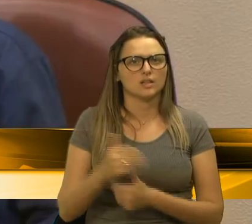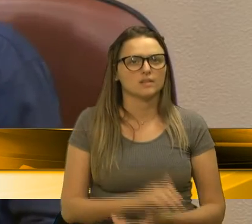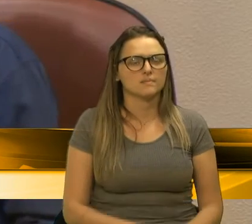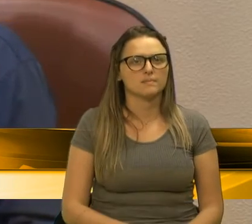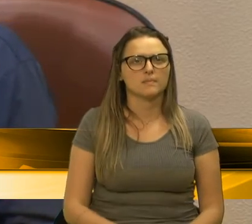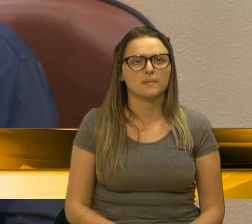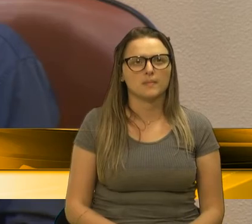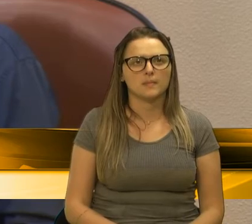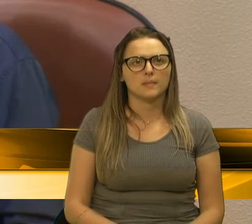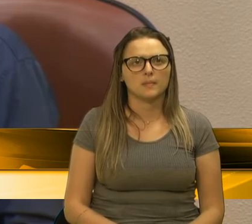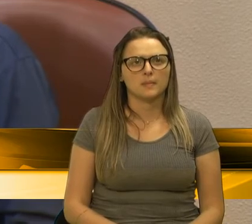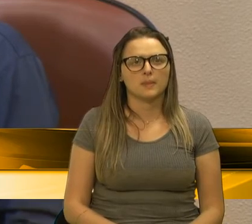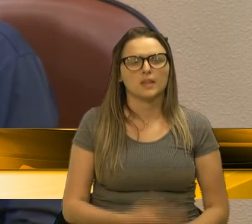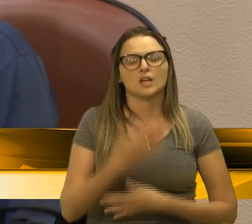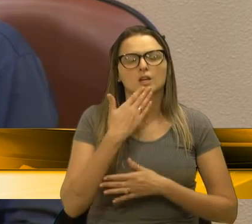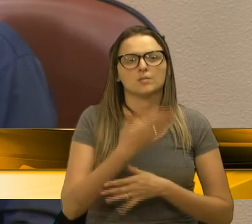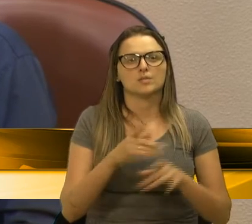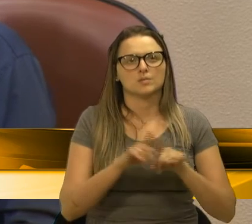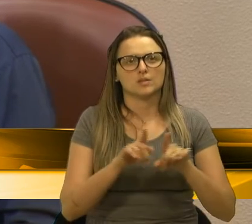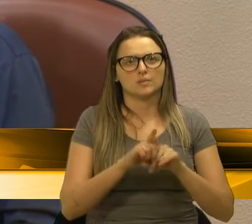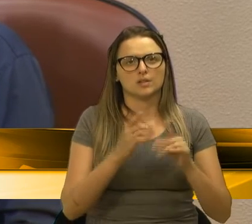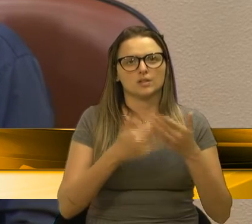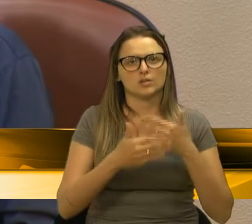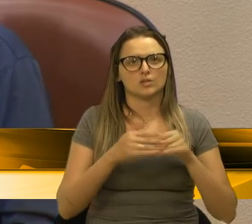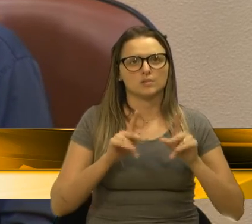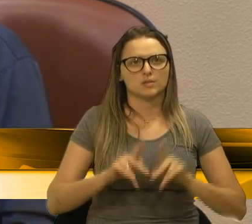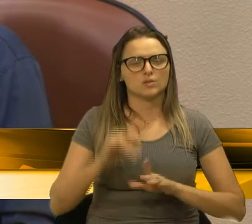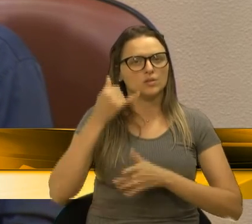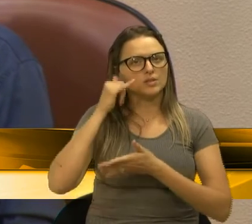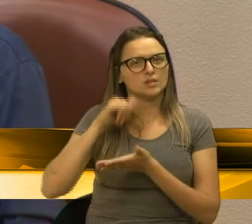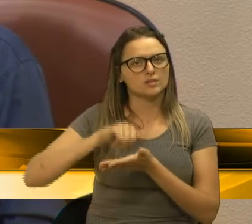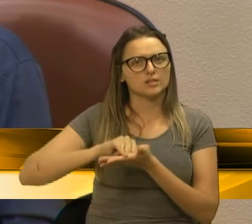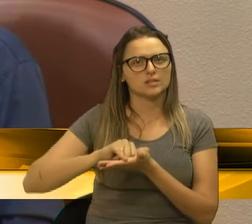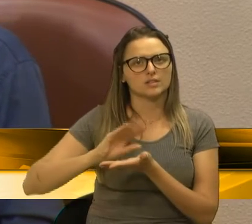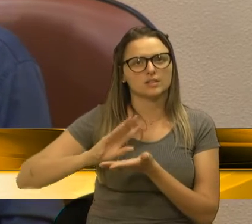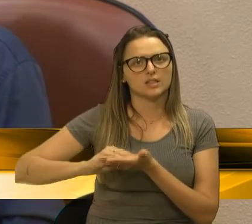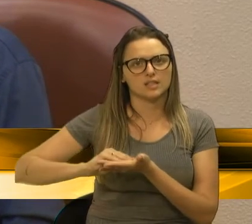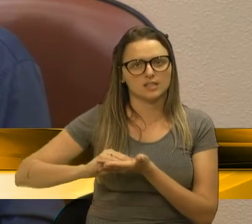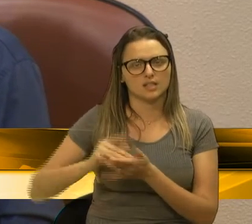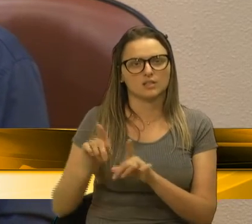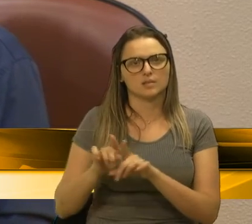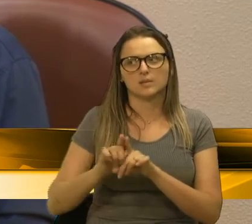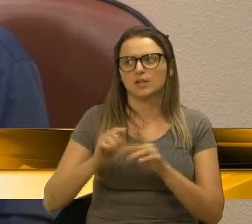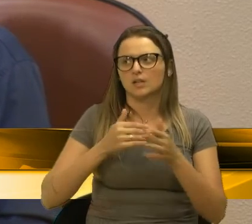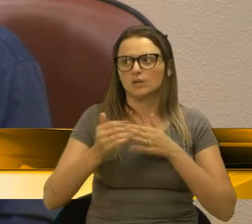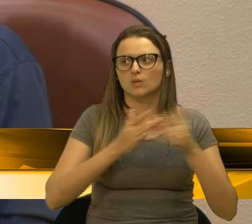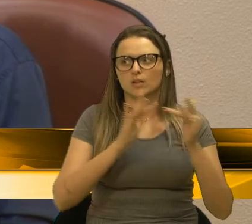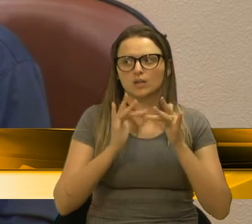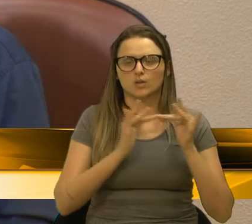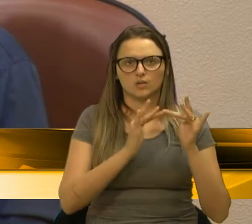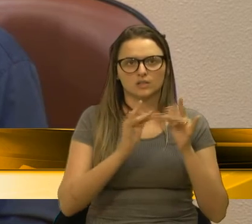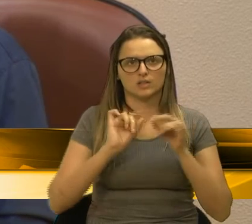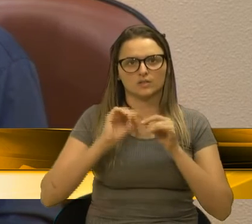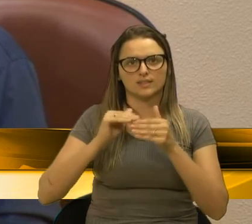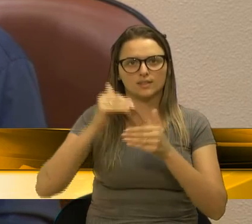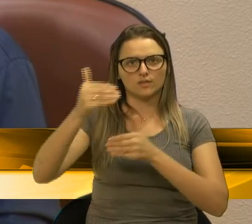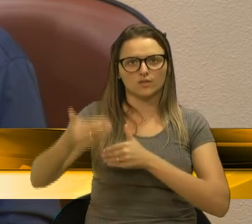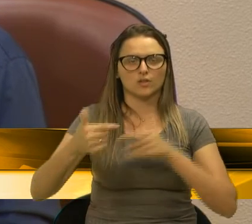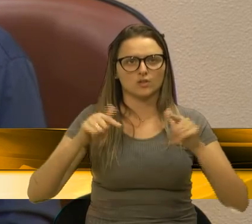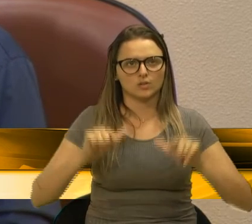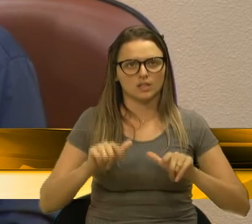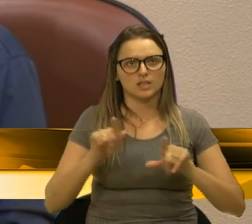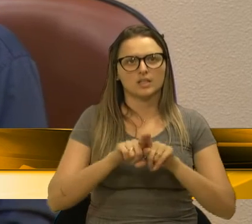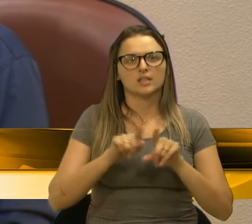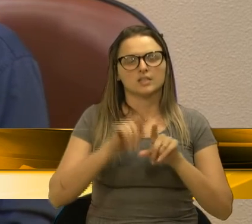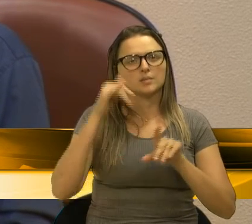Obrigado. Solicitamos aos presentes que deixem seus celulares de modo silencioso a partir deste momento e que qualquer contato seja feito fora desse recinto. Devem